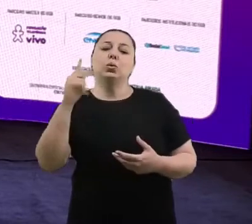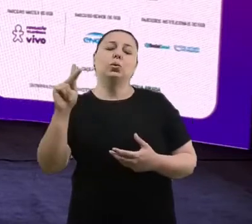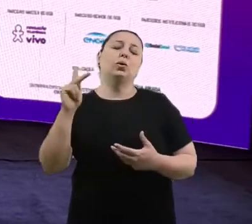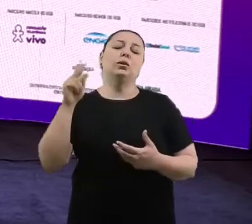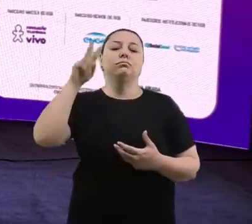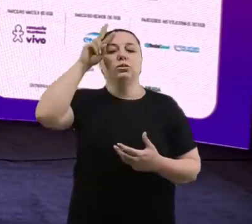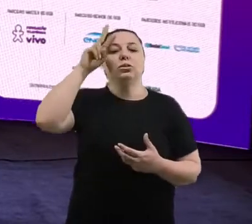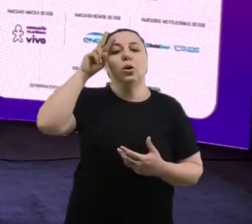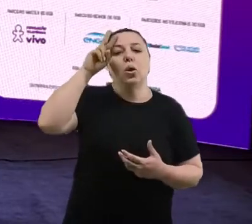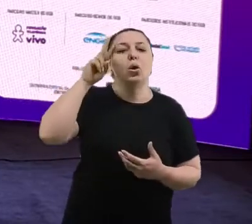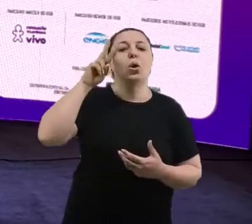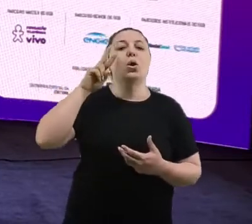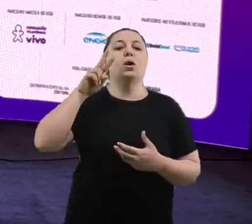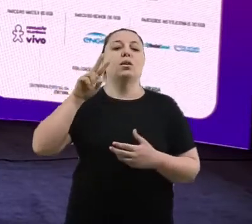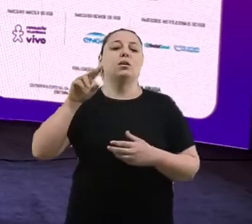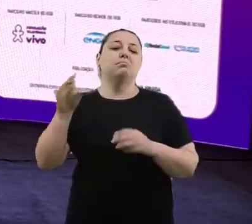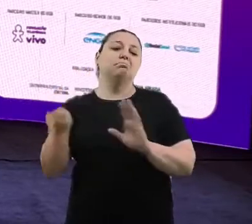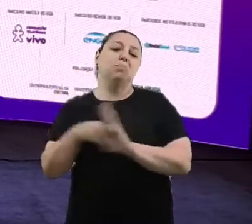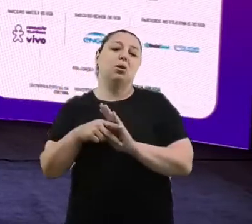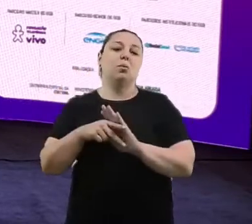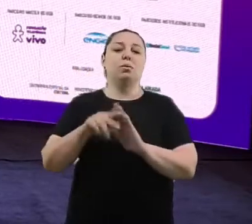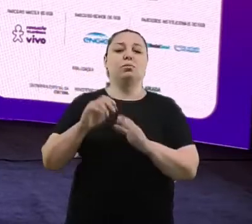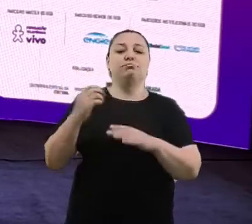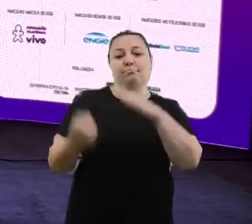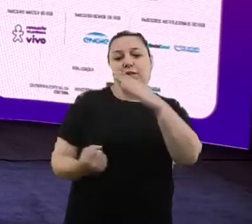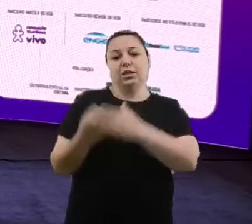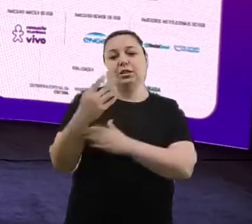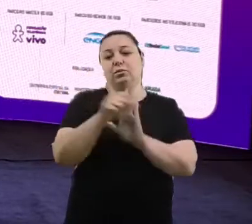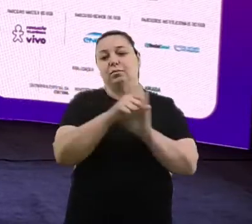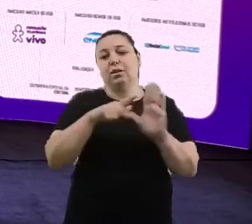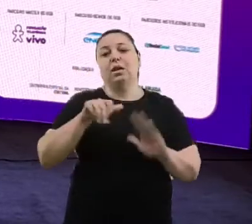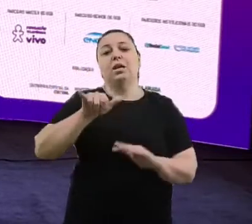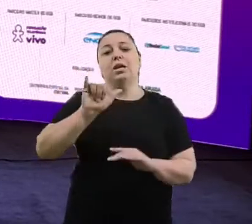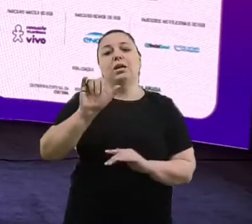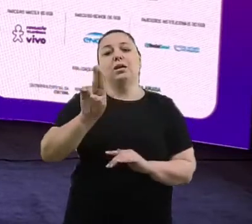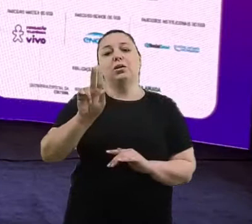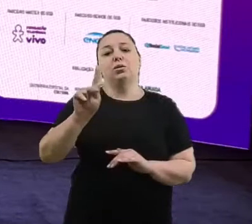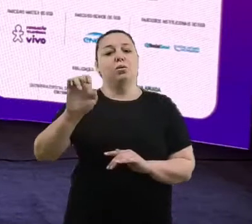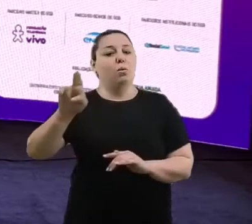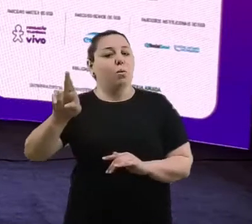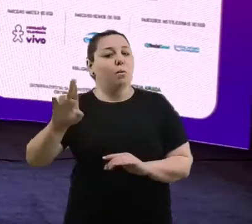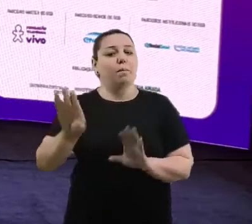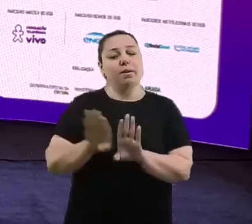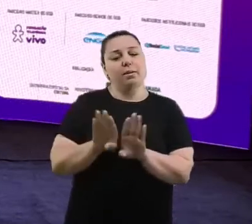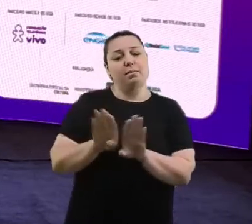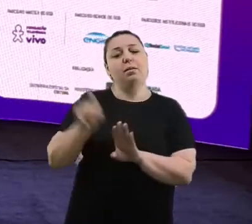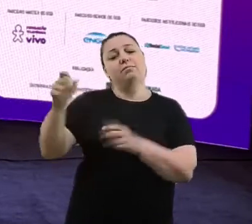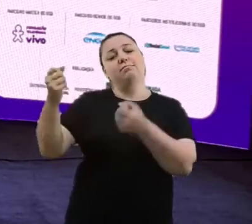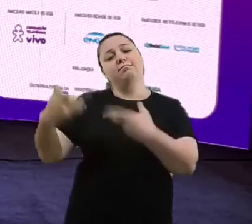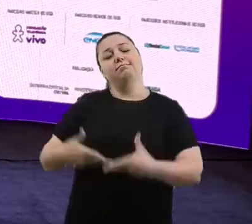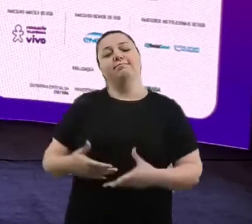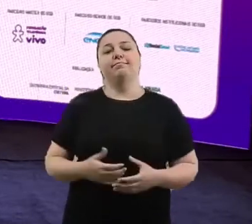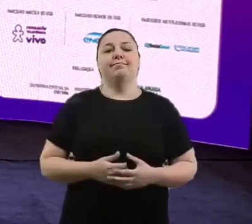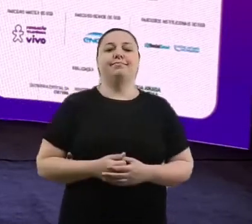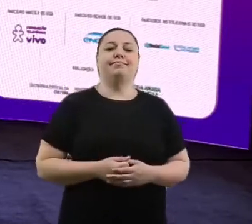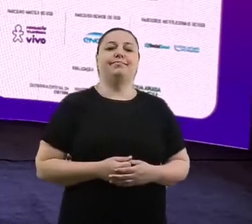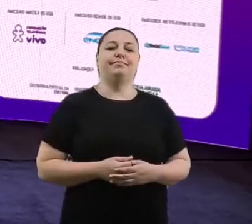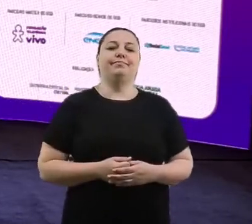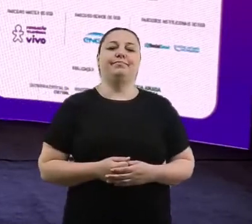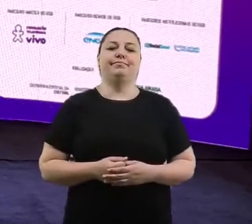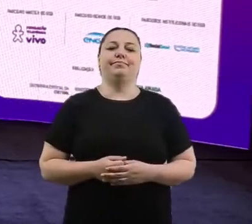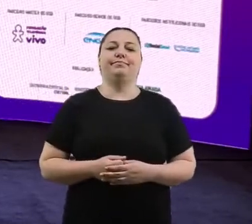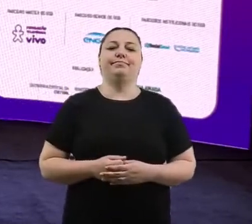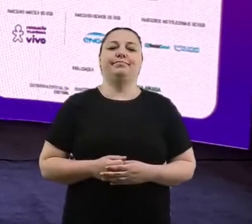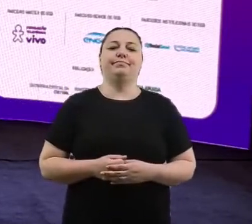vocês começaram, onde estão, time. Então, está com você agora. Ok. Bom,